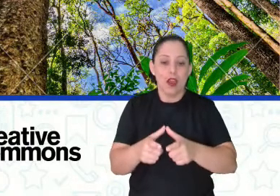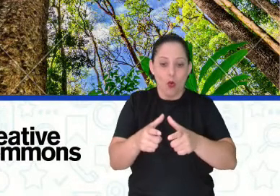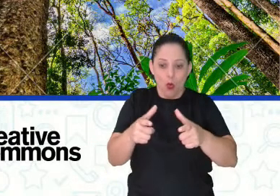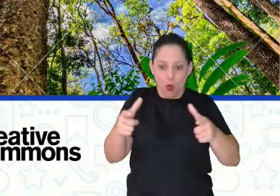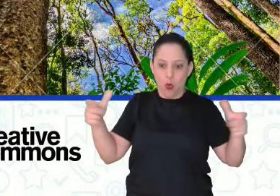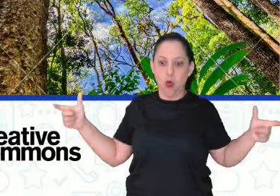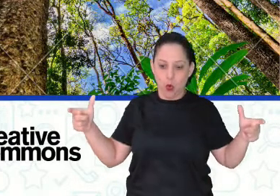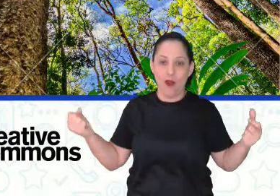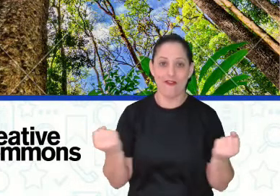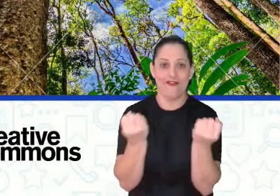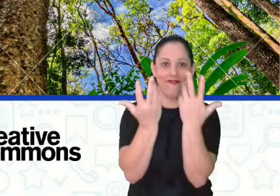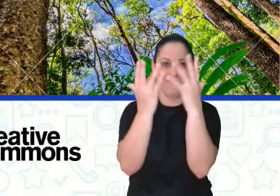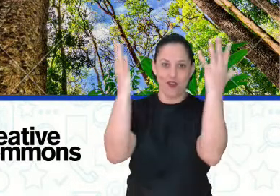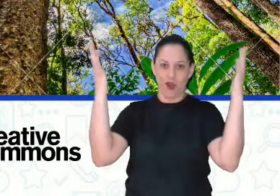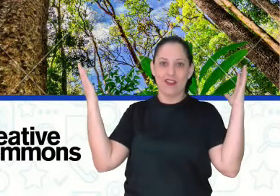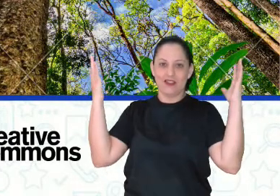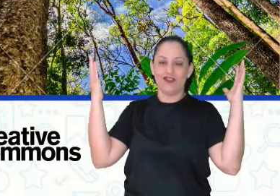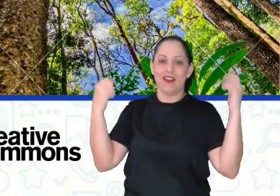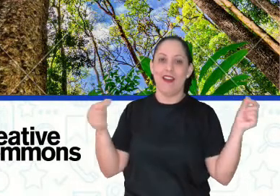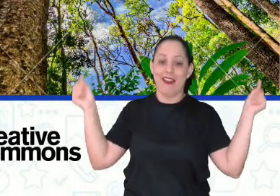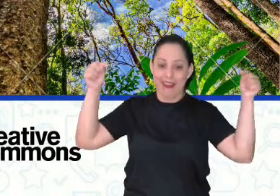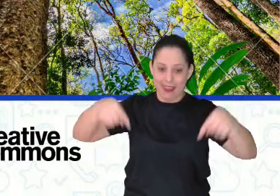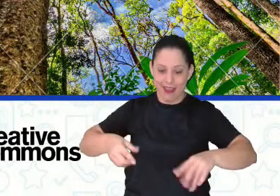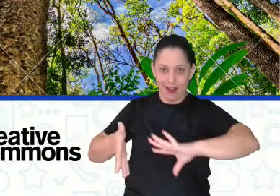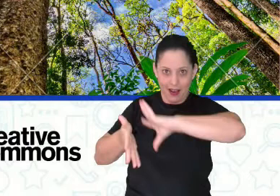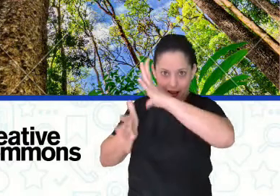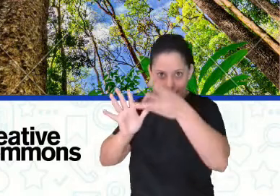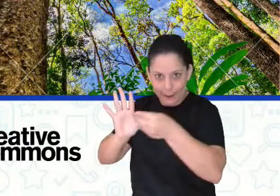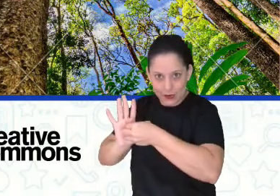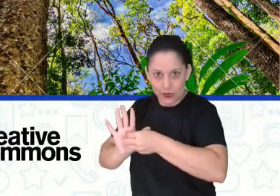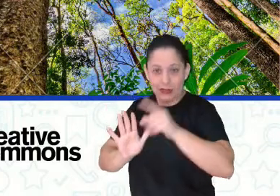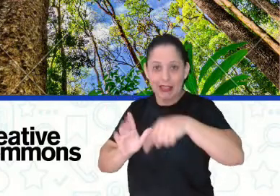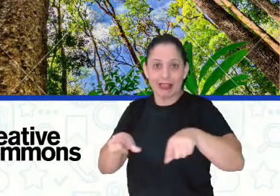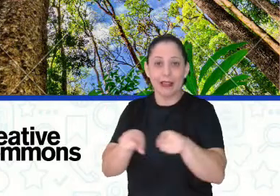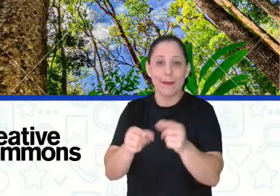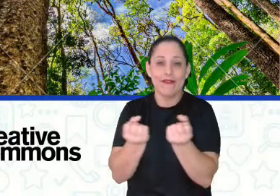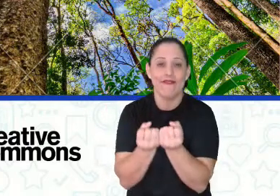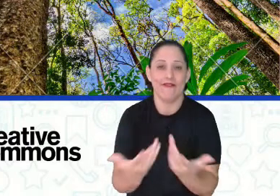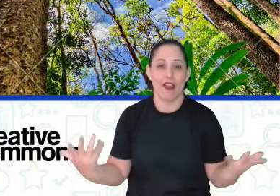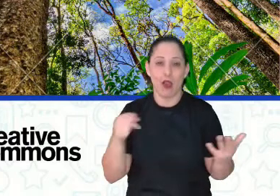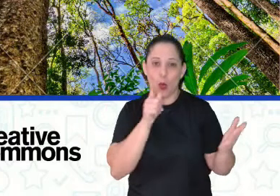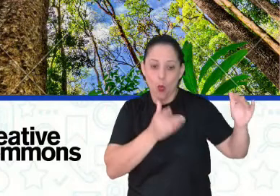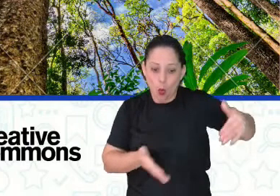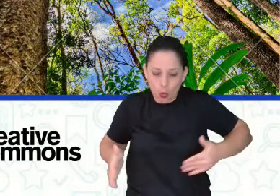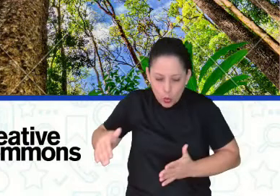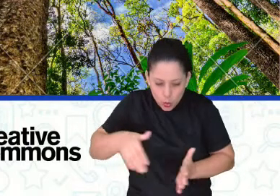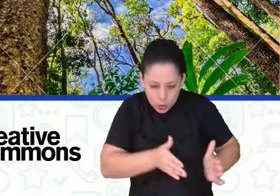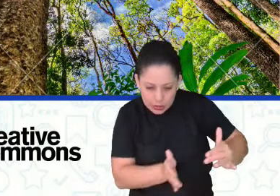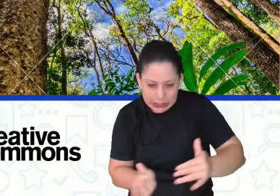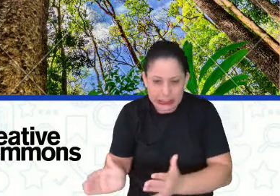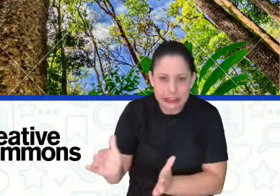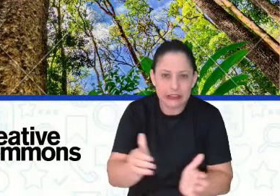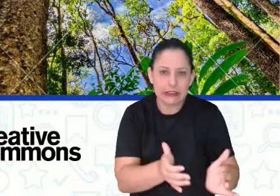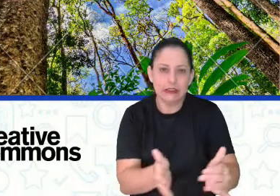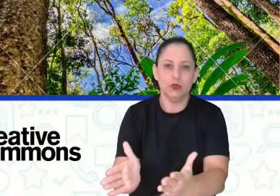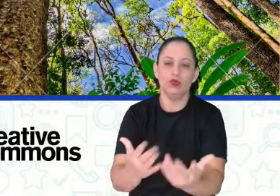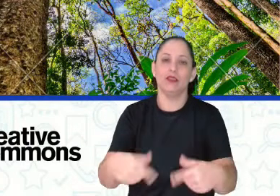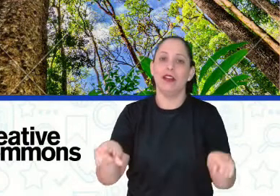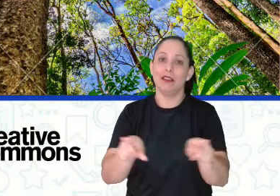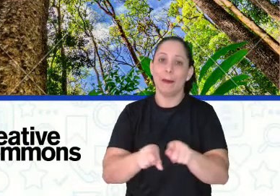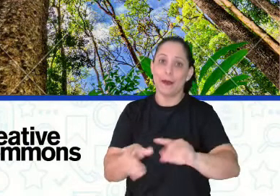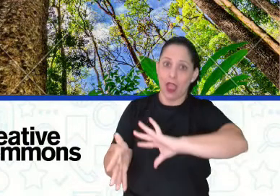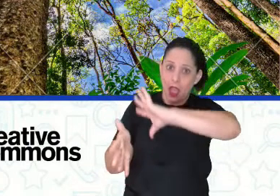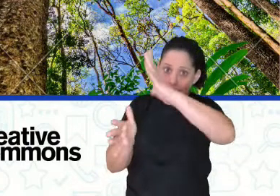floresta tropical. Outro, ela é a maior bacia hidrográfica. E ela, né, tem a